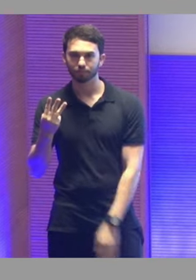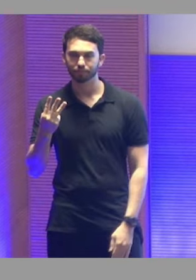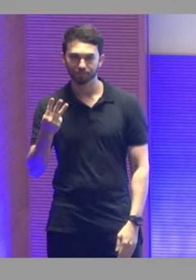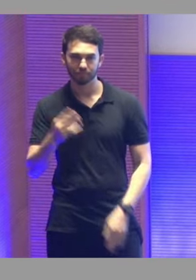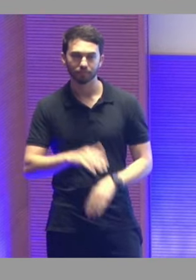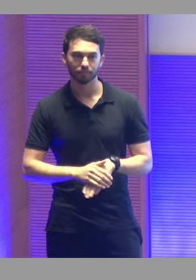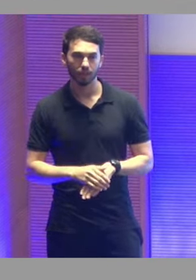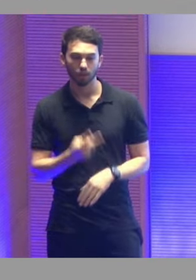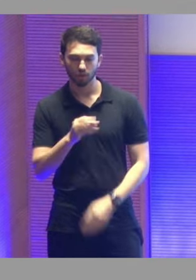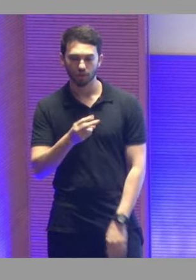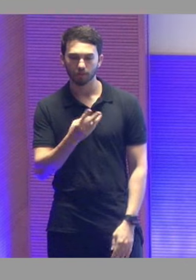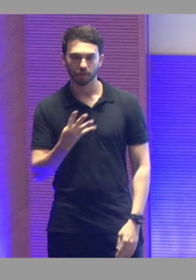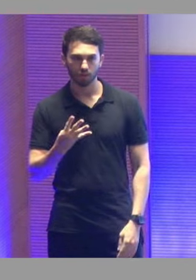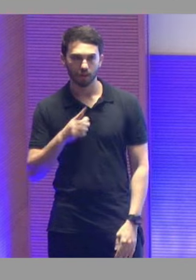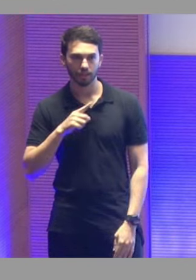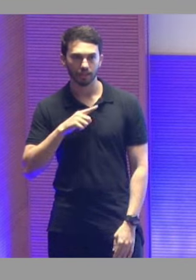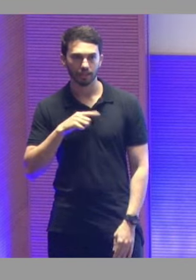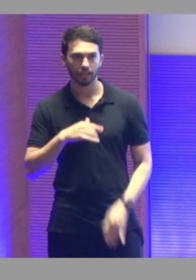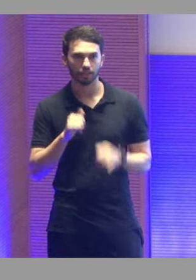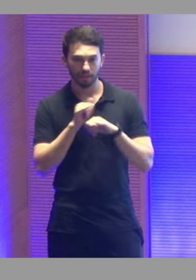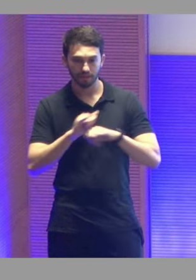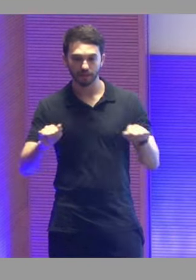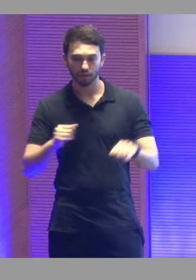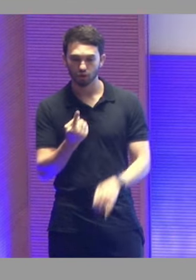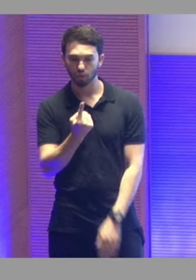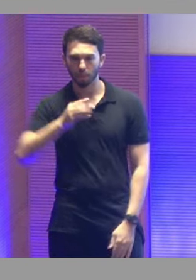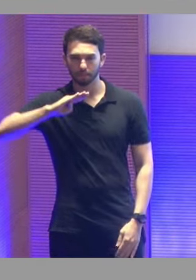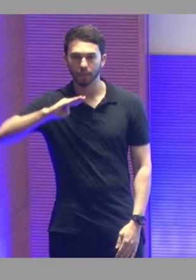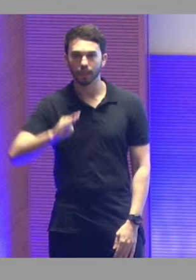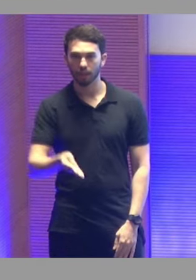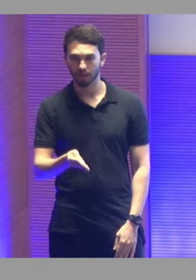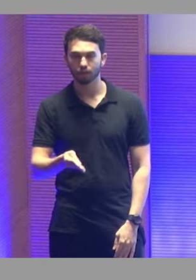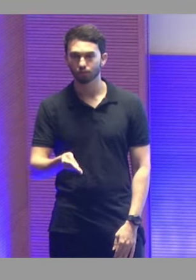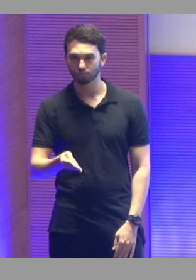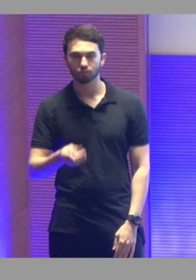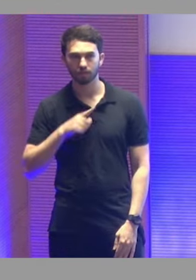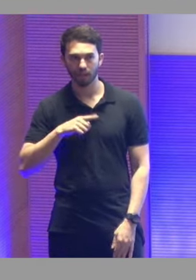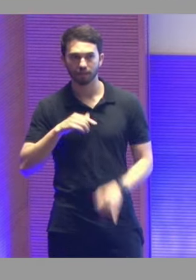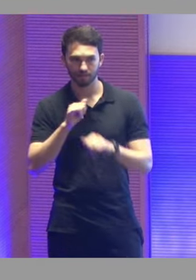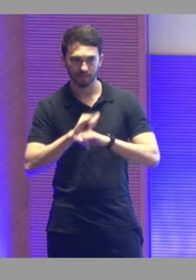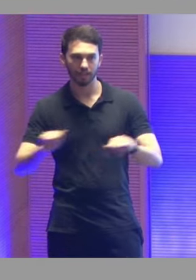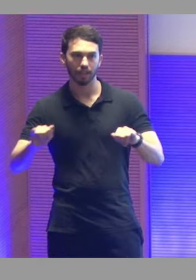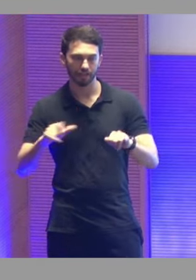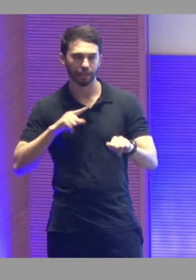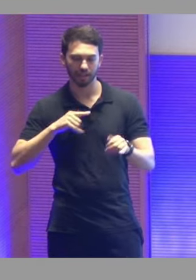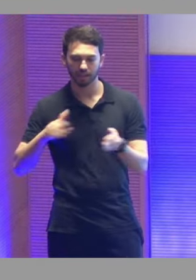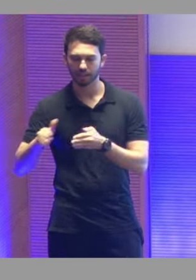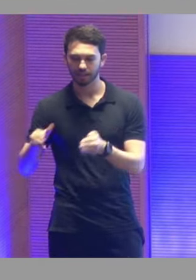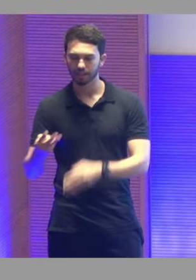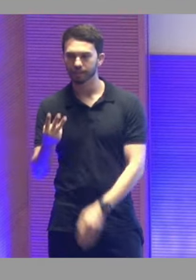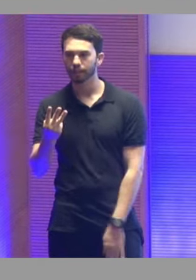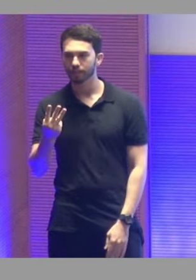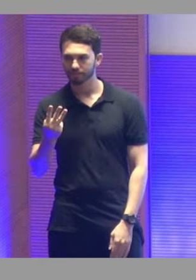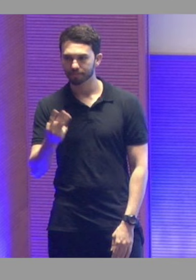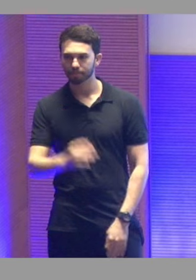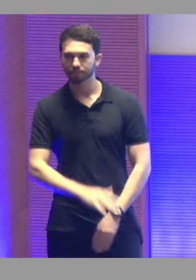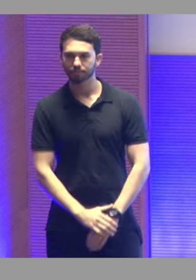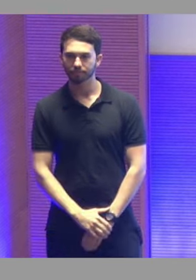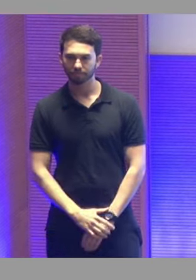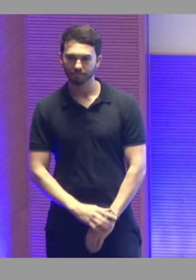no ciclo 2024 nós tivemos o Reporte de mais de 1 bilhão de toneladas de CO2 equivalente no escopo tr